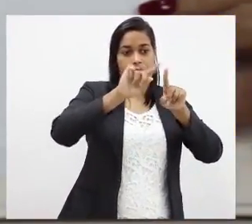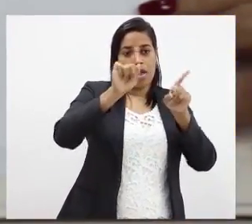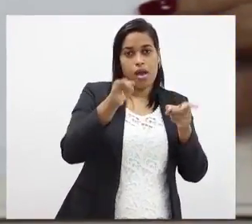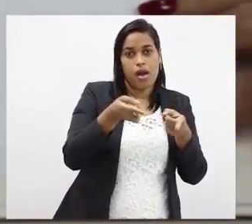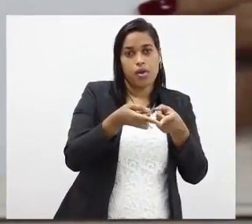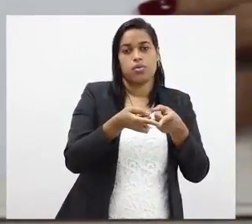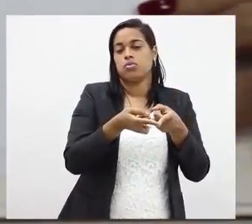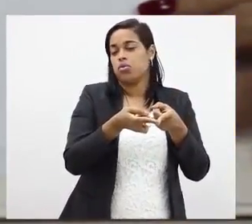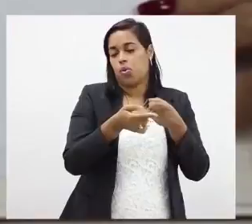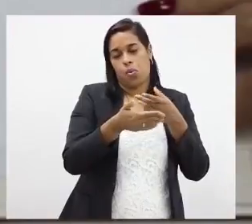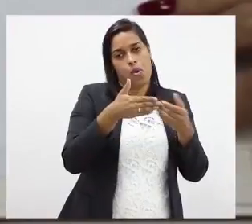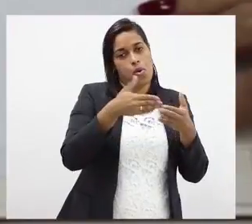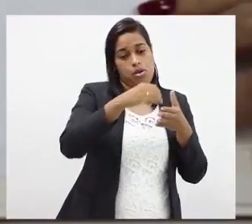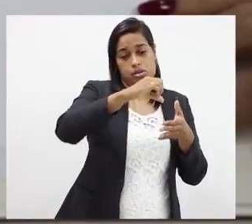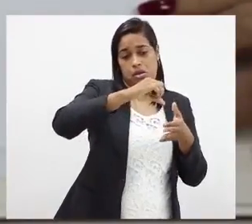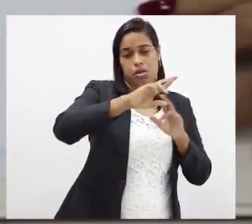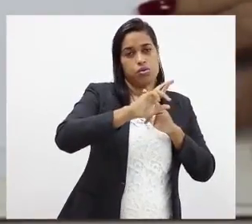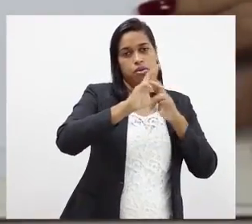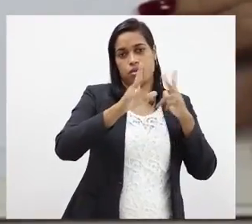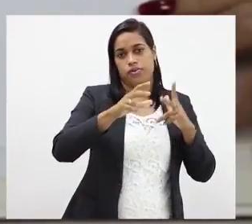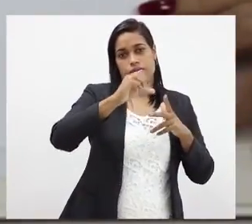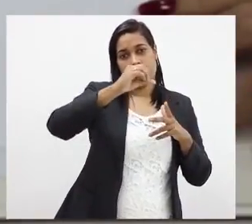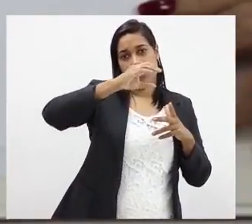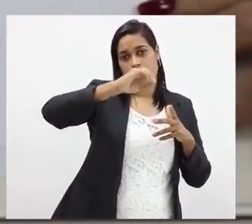0, diferente de 90.